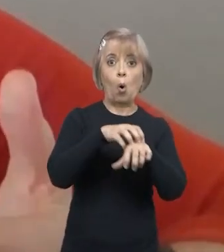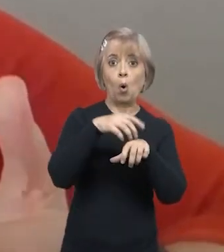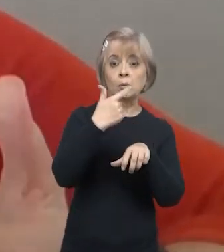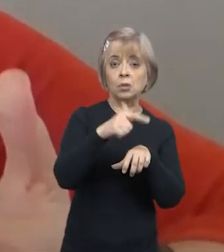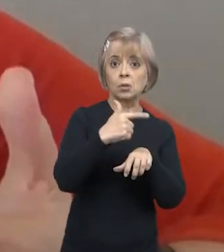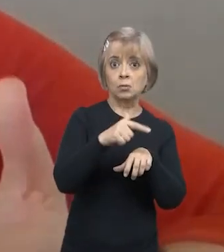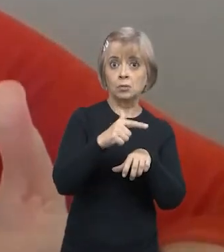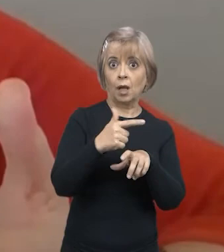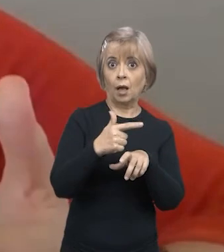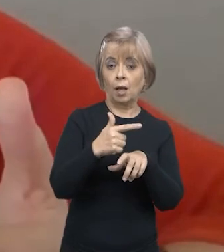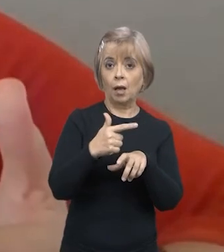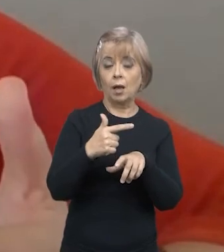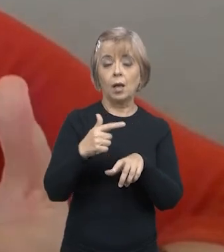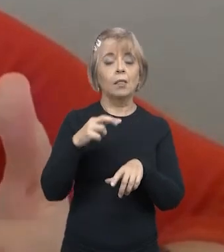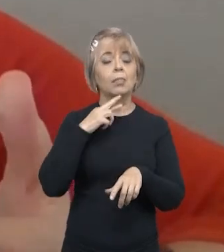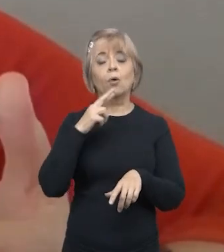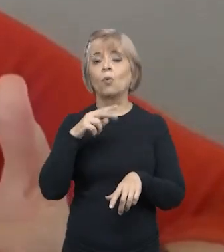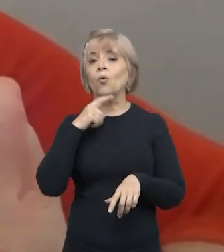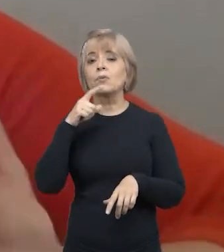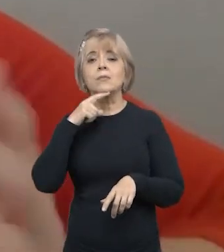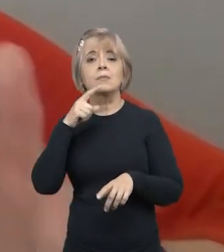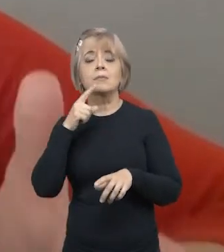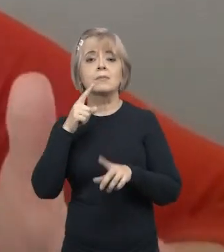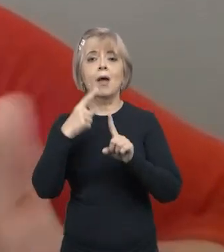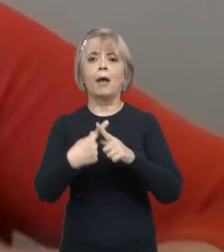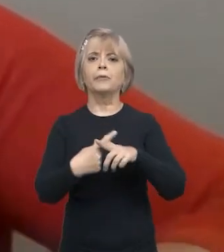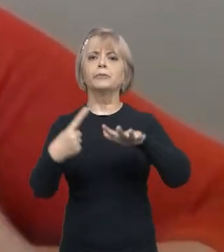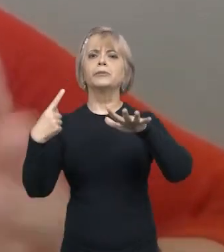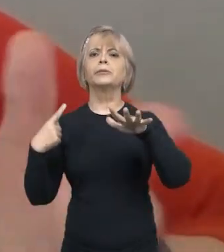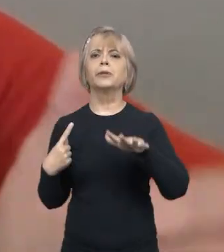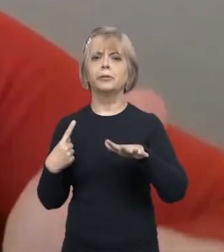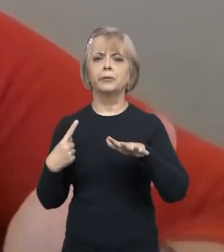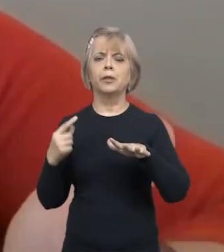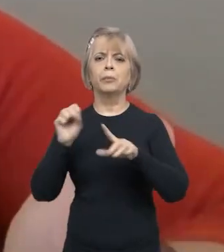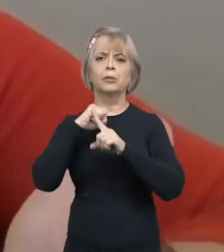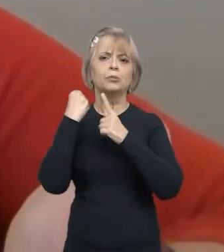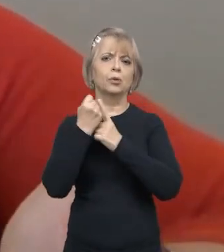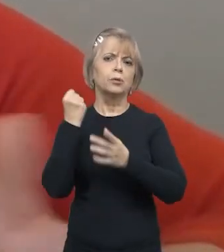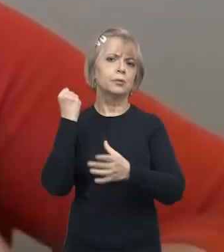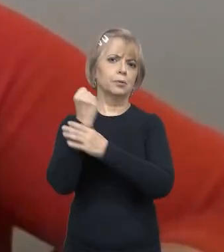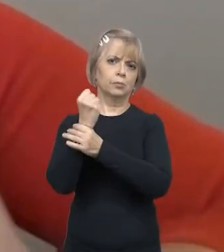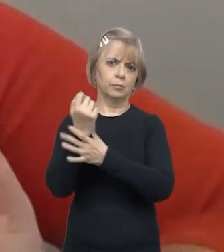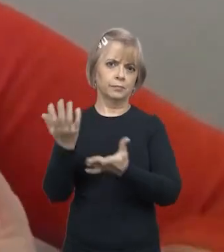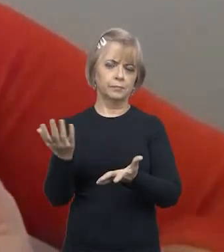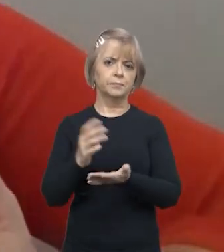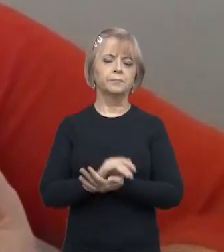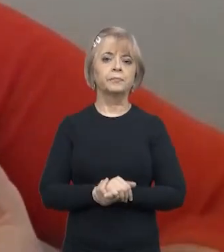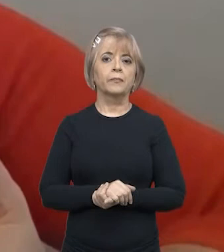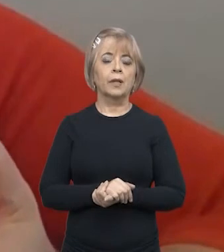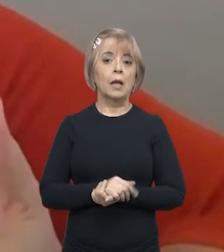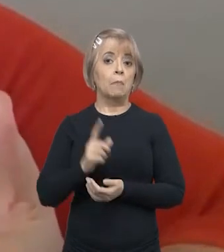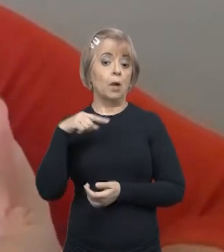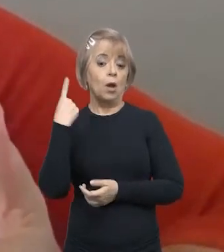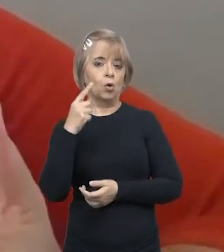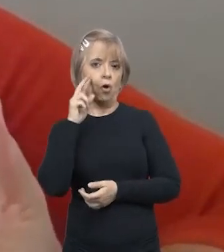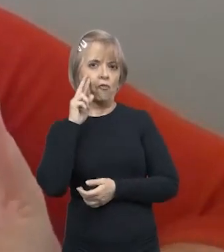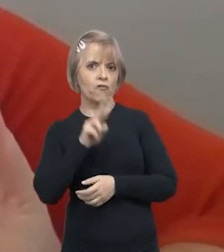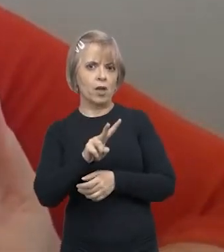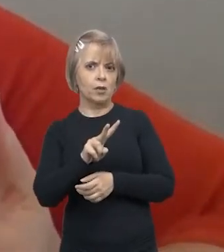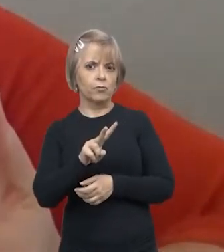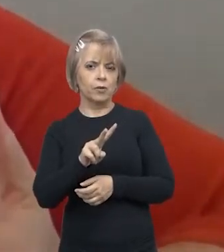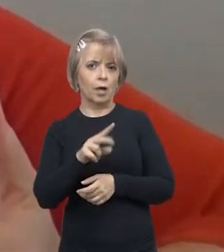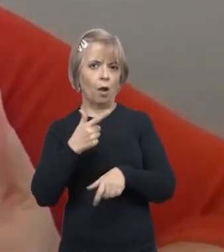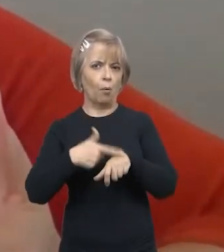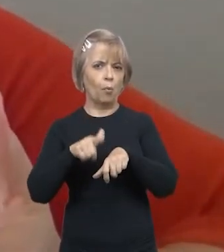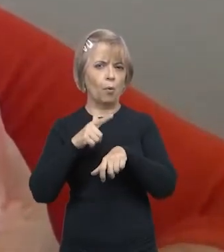suficiente, a gente não consegue manter aquele distanciamento social que assegura a saúde dos passageiros. Então, para monitorar isso, para verificar a